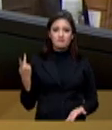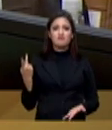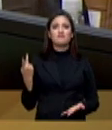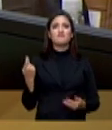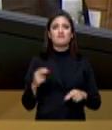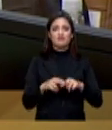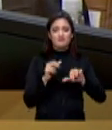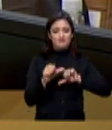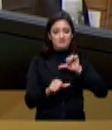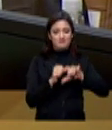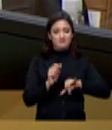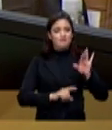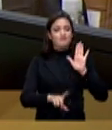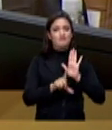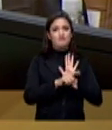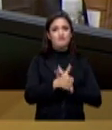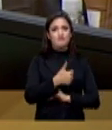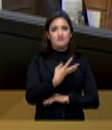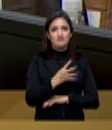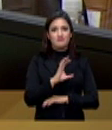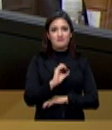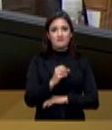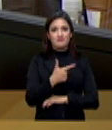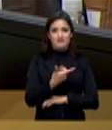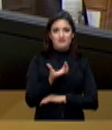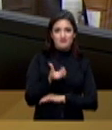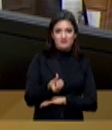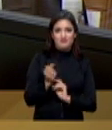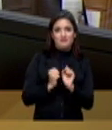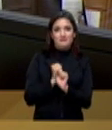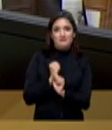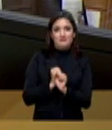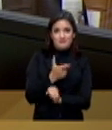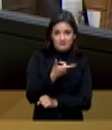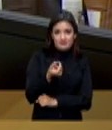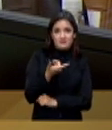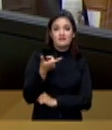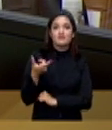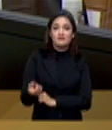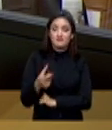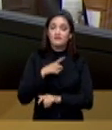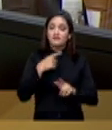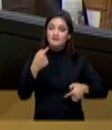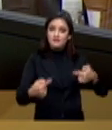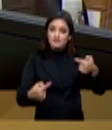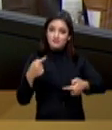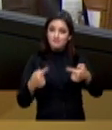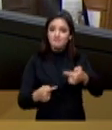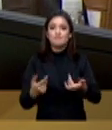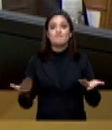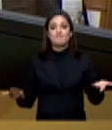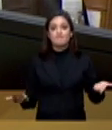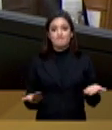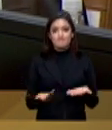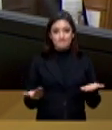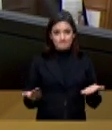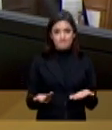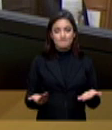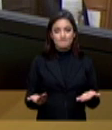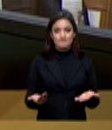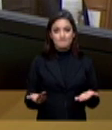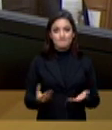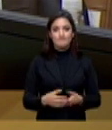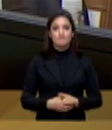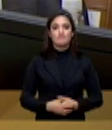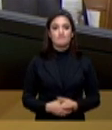pela lei 14126 2020 que está em debate neste momento por